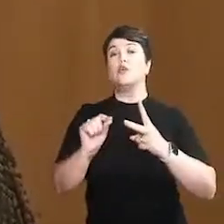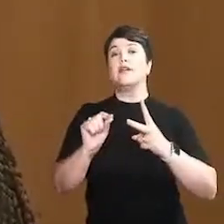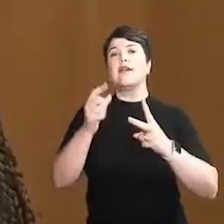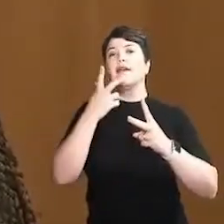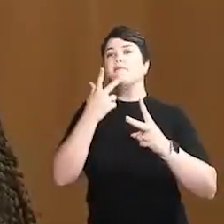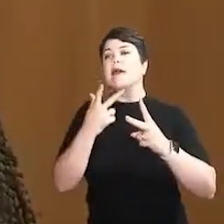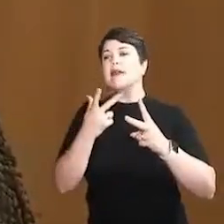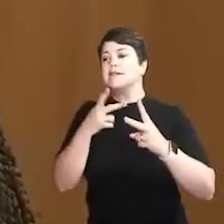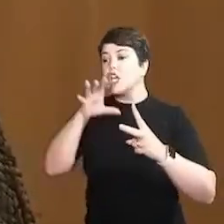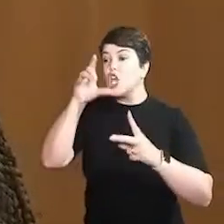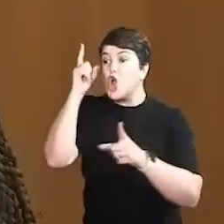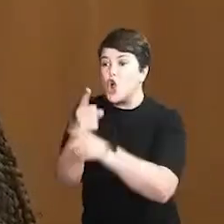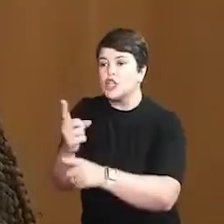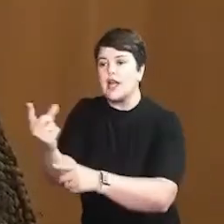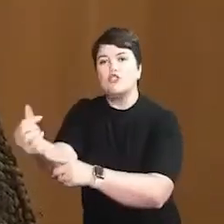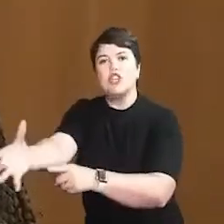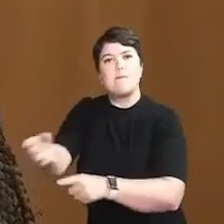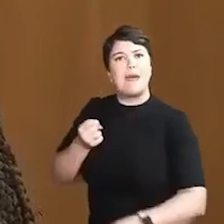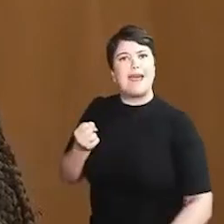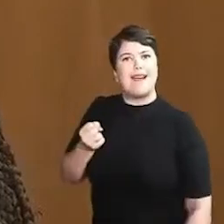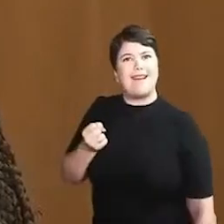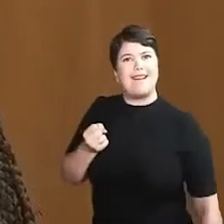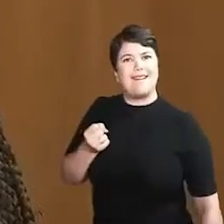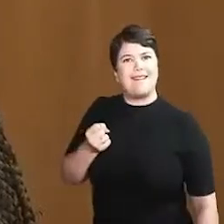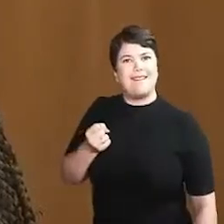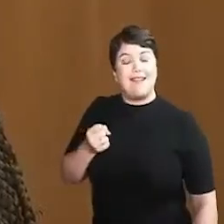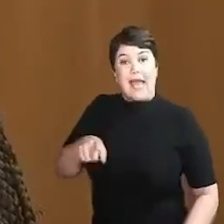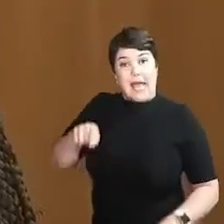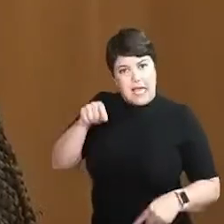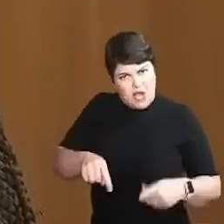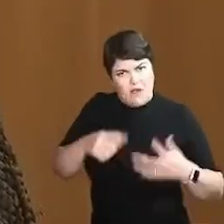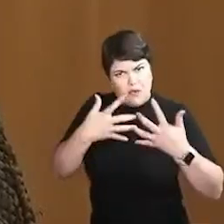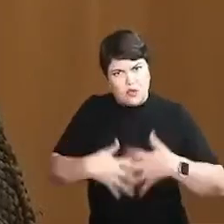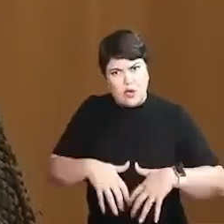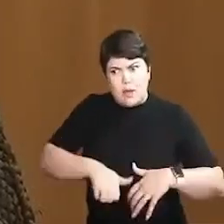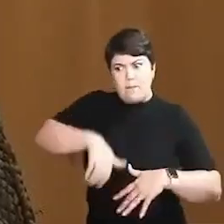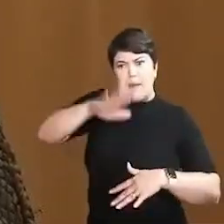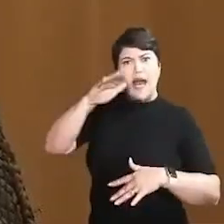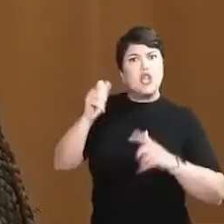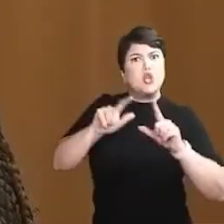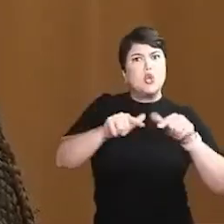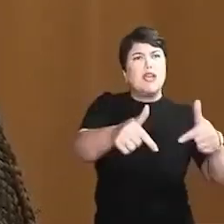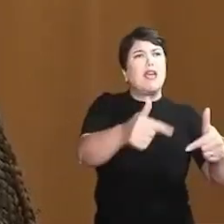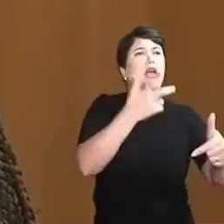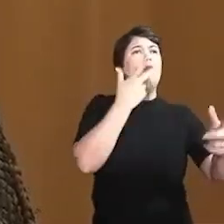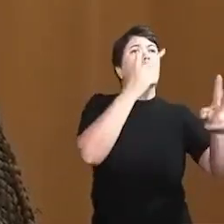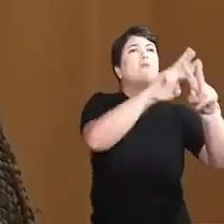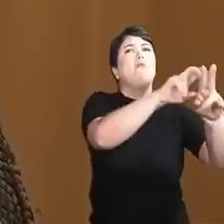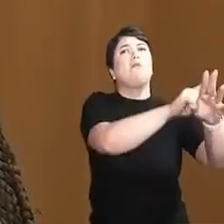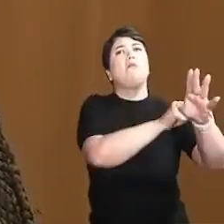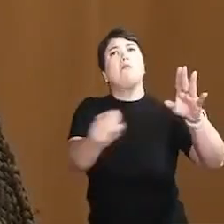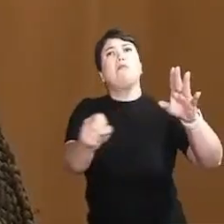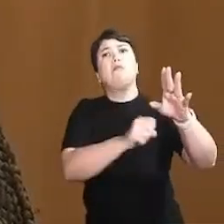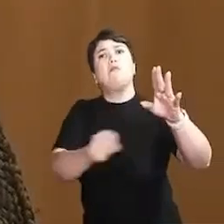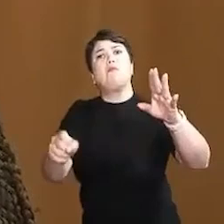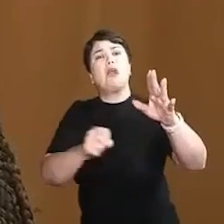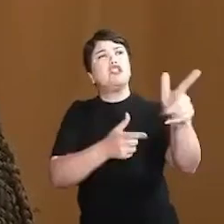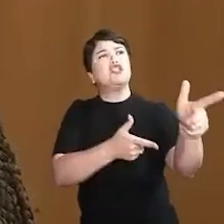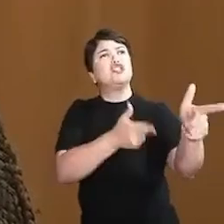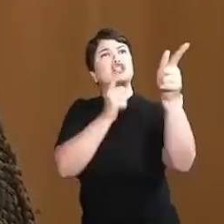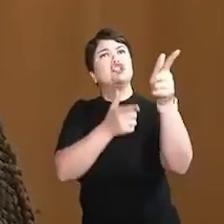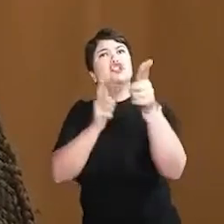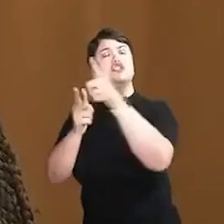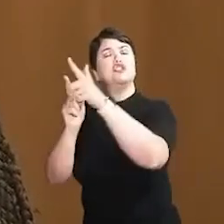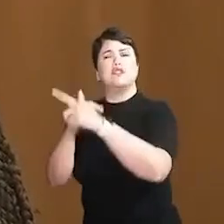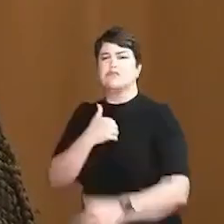as facções criminosas isso funciona mais do que ações demagógicas de sair dando tiro